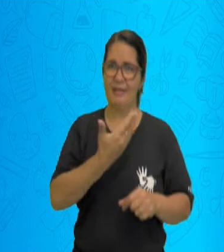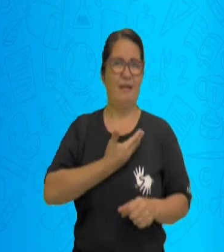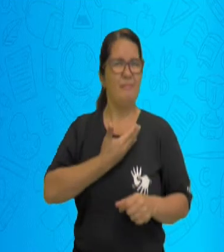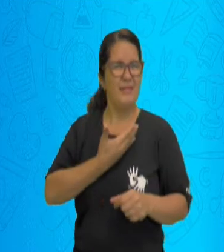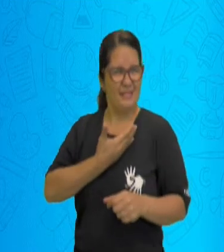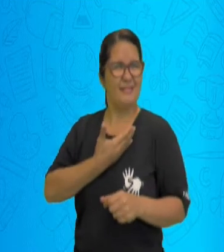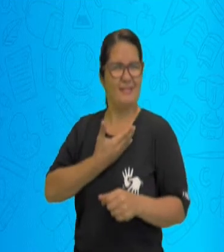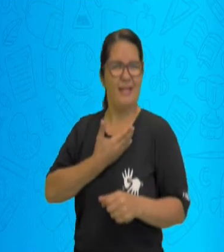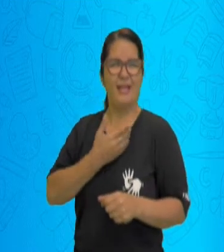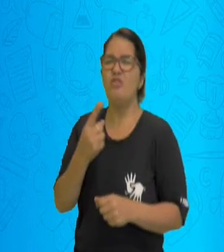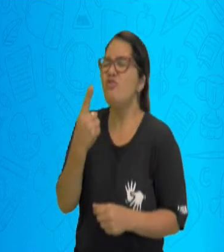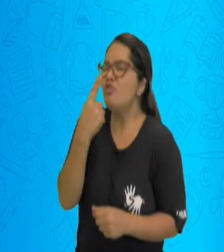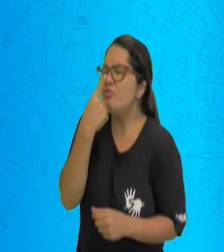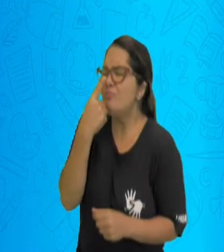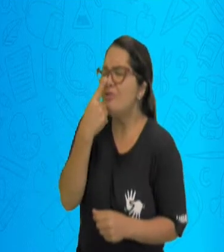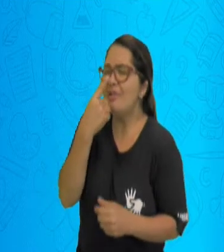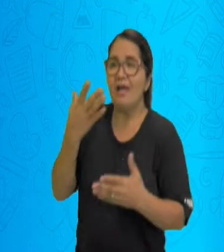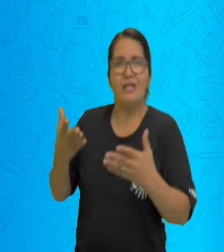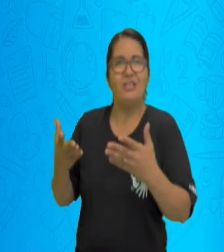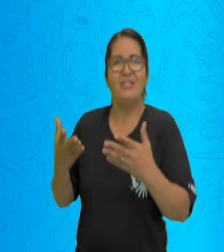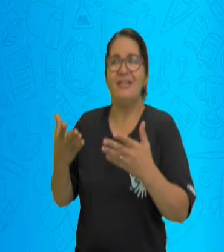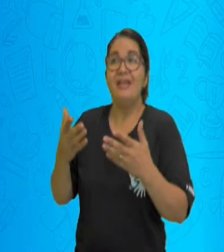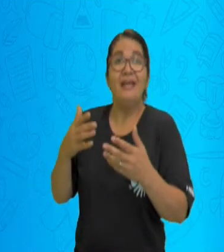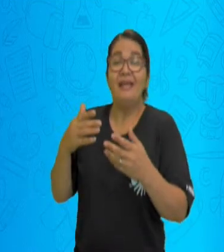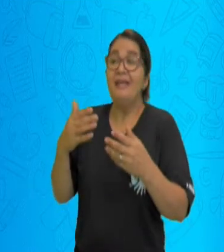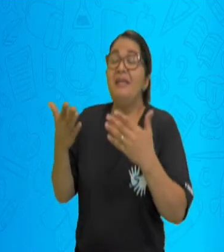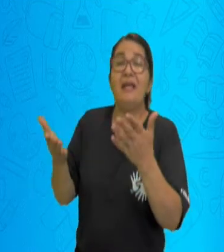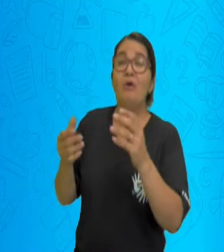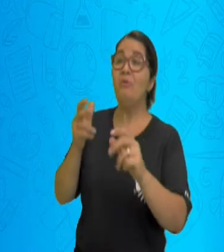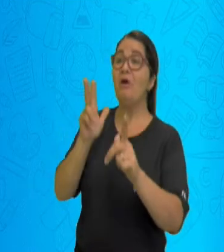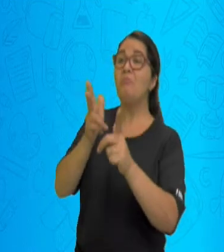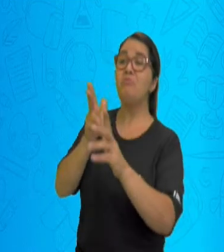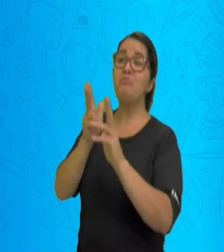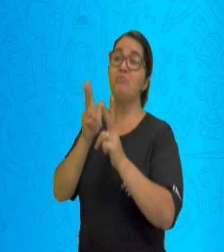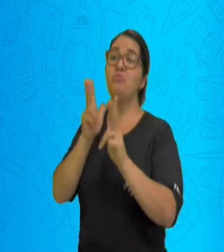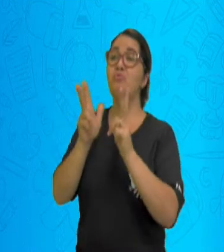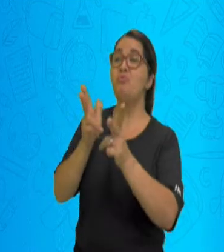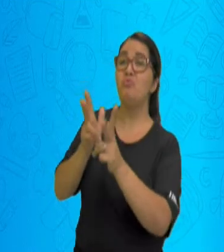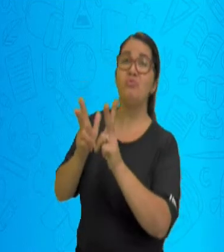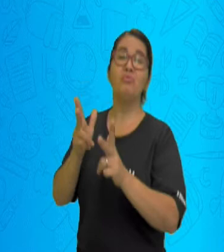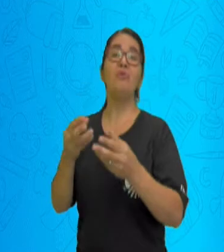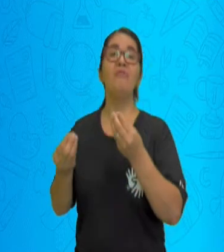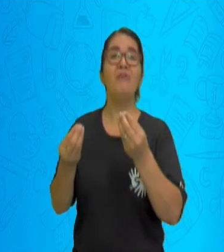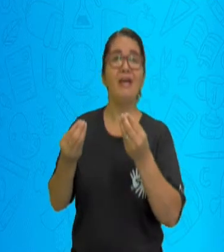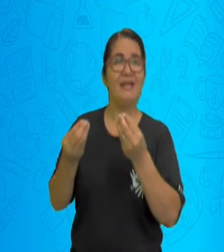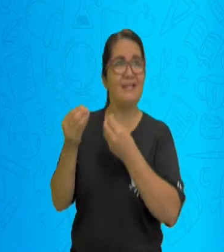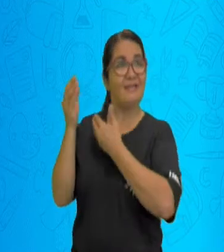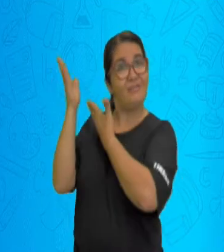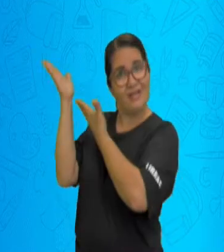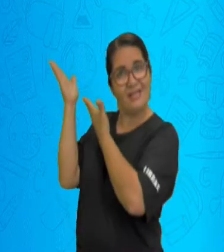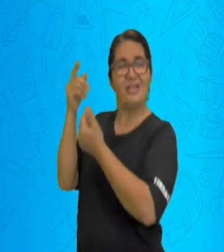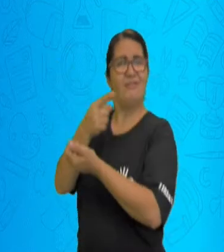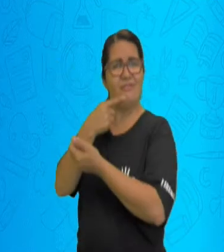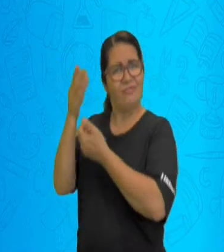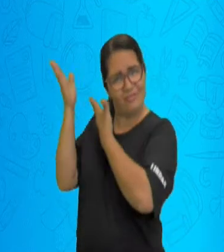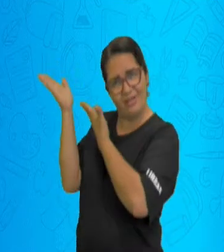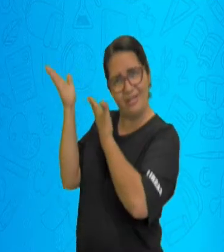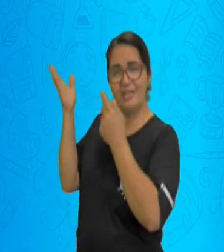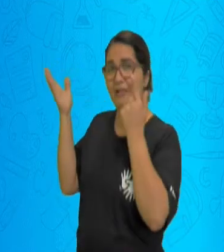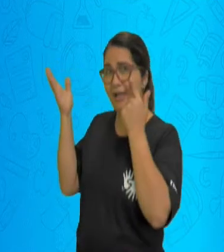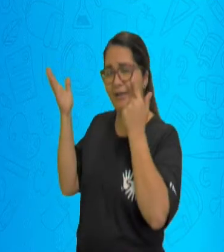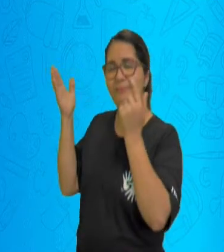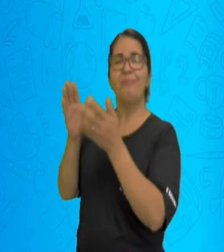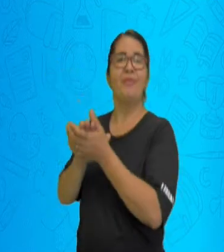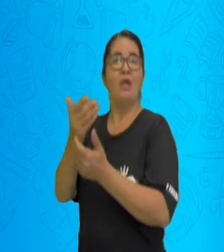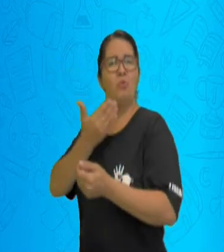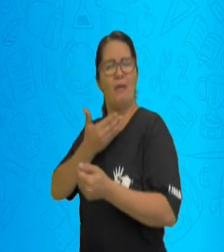claro, em momento de descontração. Observem a ilustração. Com amigos, com colegas de escola,